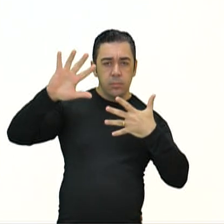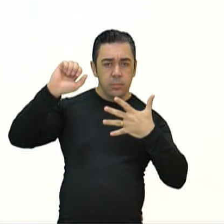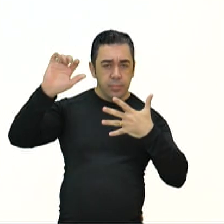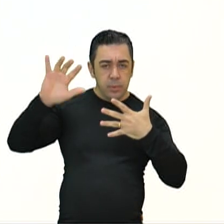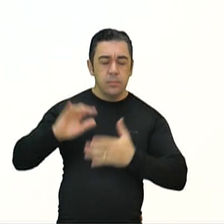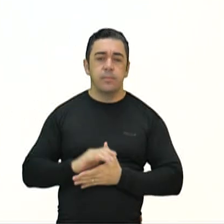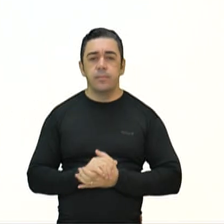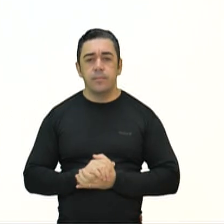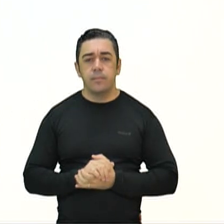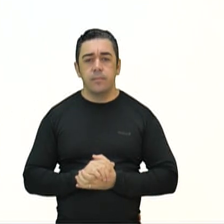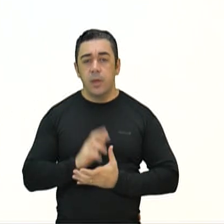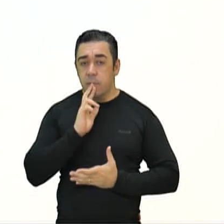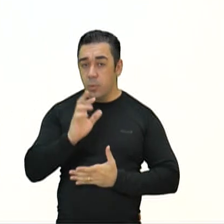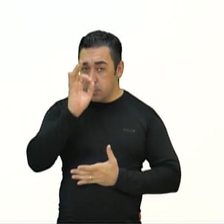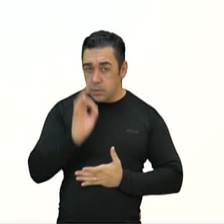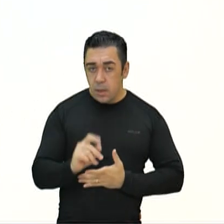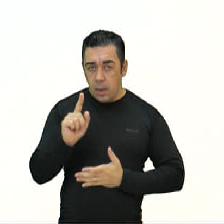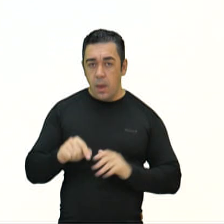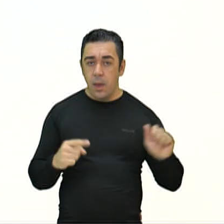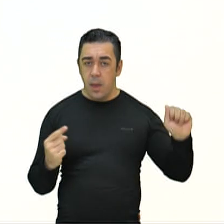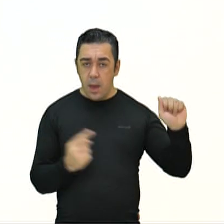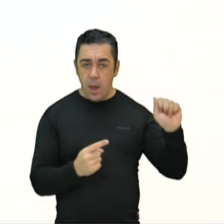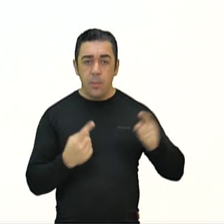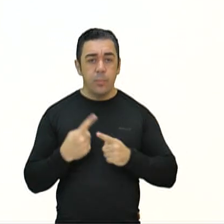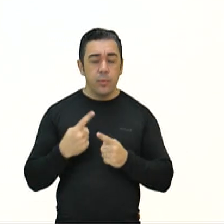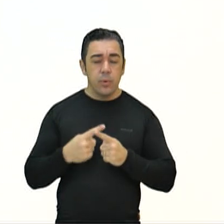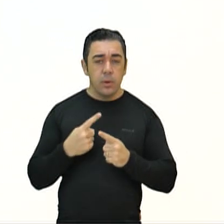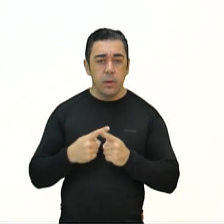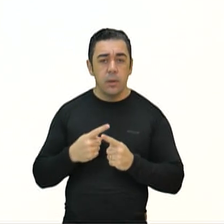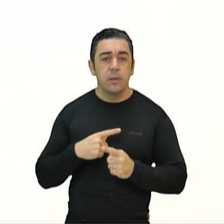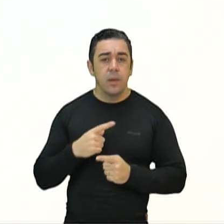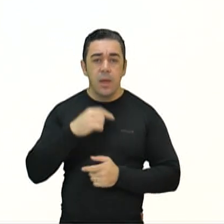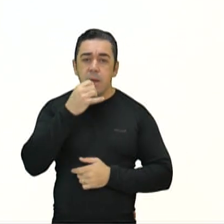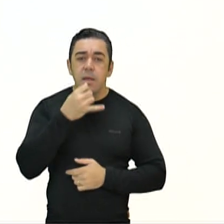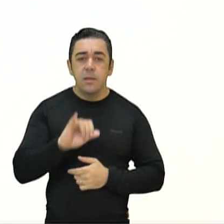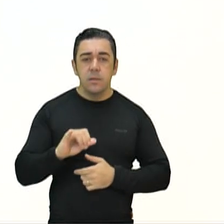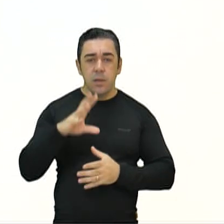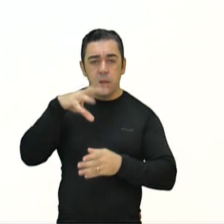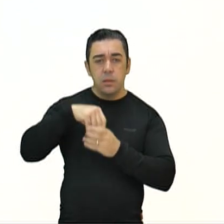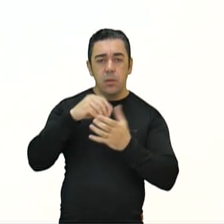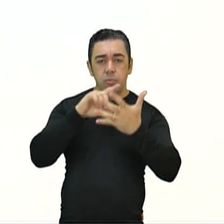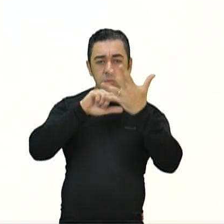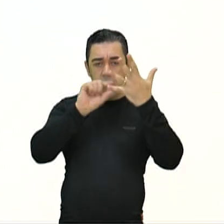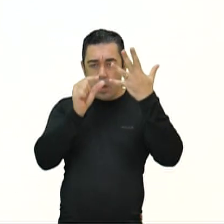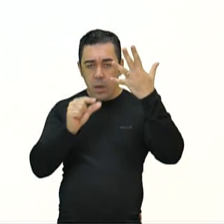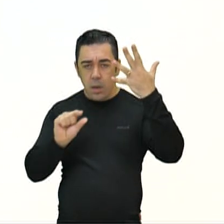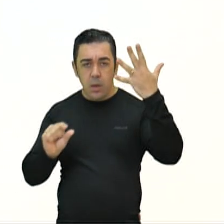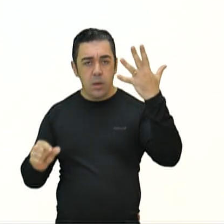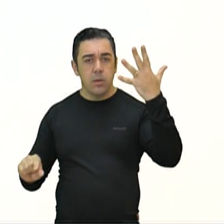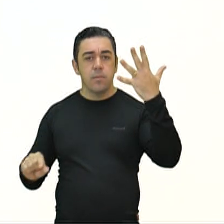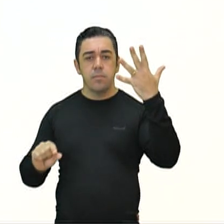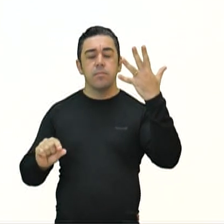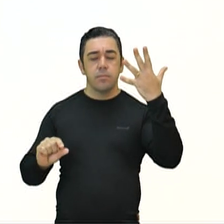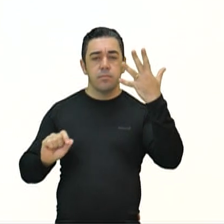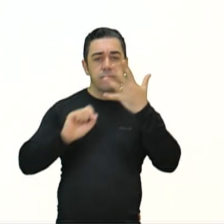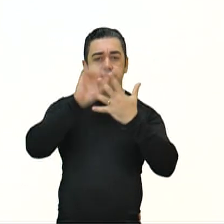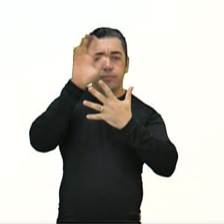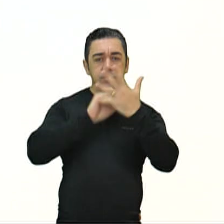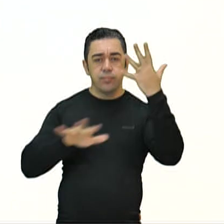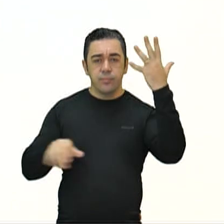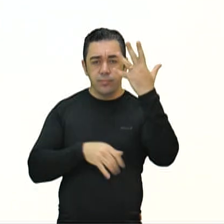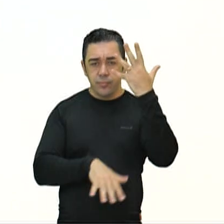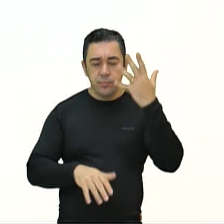Então a resposta certa é a letra A, que corresponde à corrente elétrica que se propaga nos neurônios dos seres